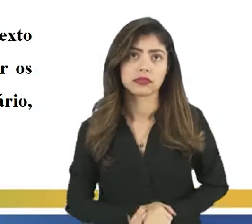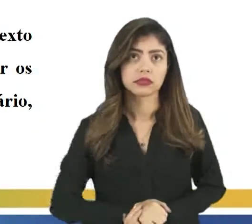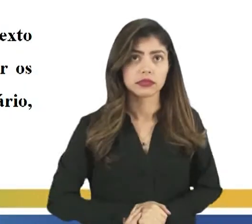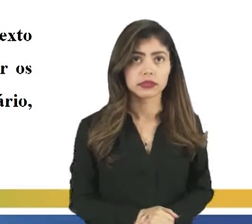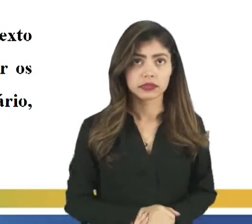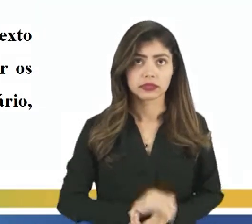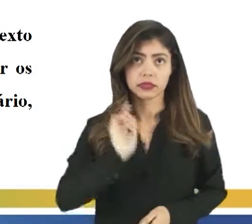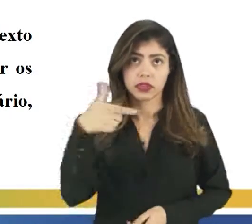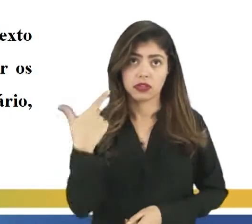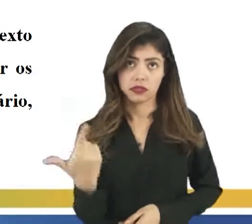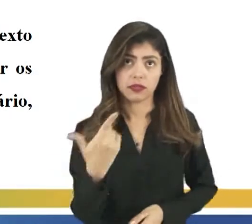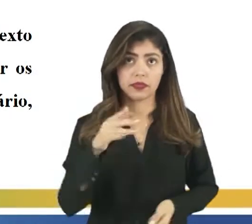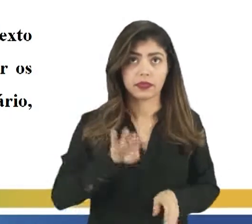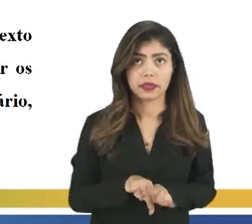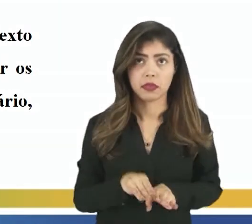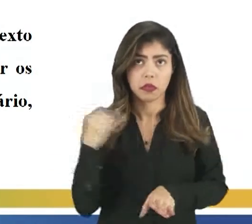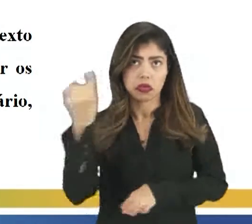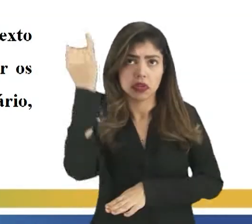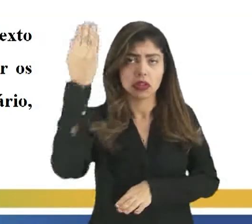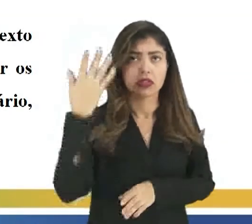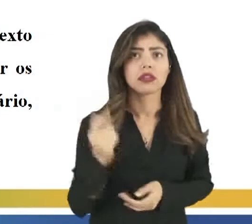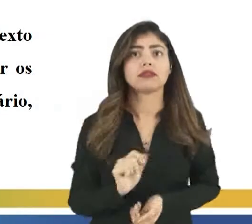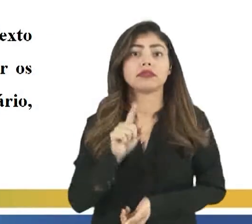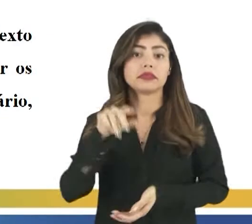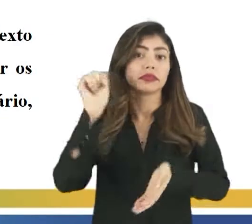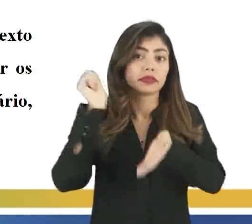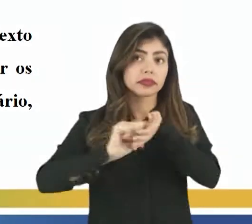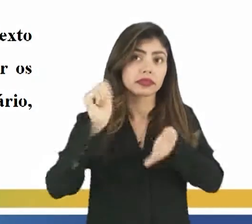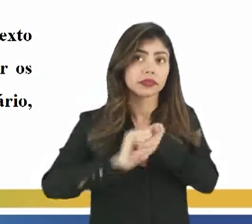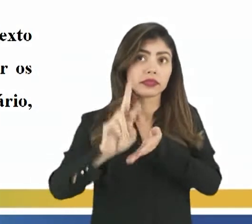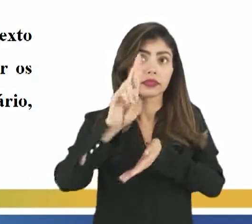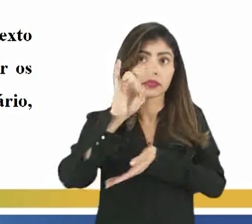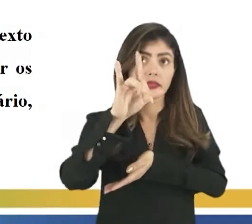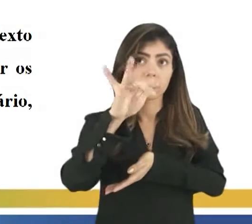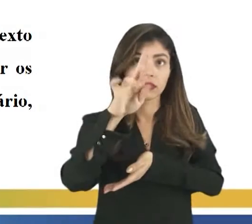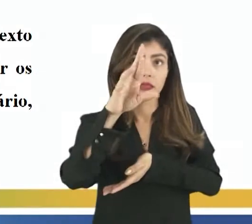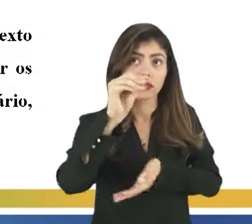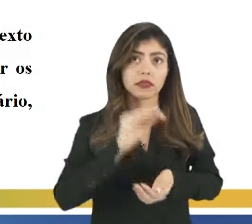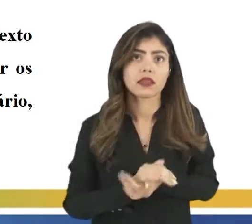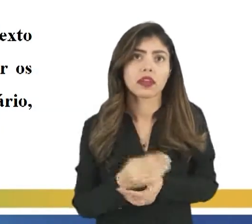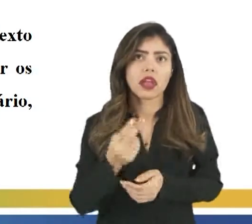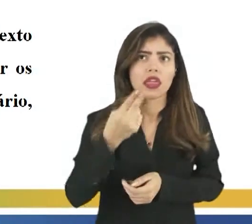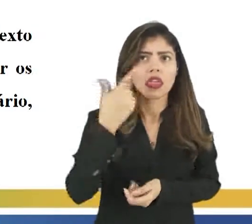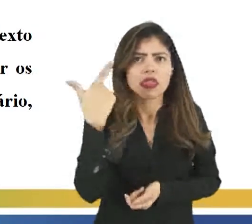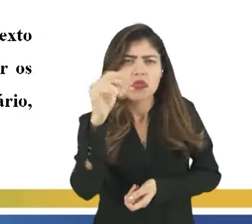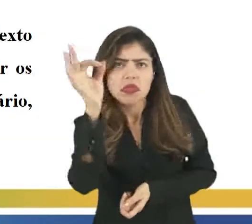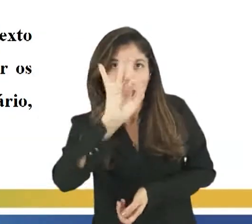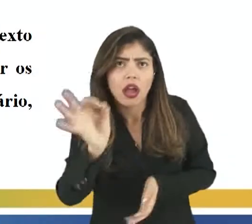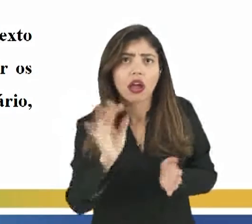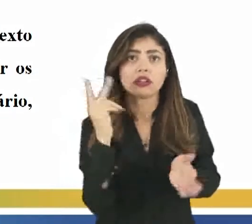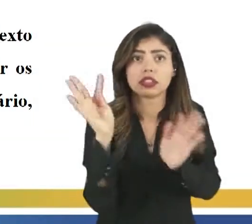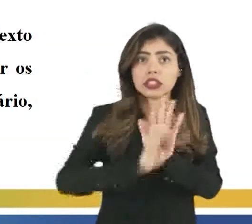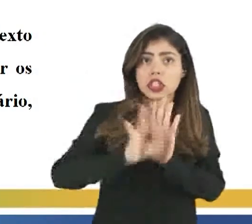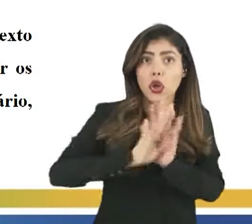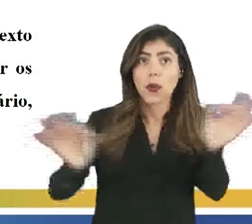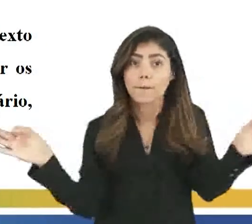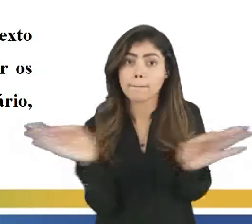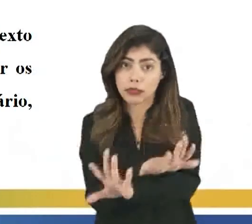significativa. Outra etapa de extrema importância é a da reescrita. Nenhum texto nasce pronto e